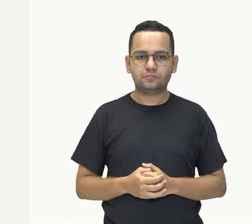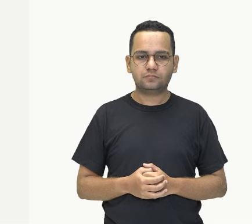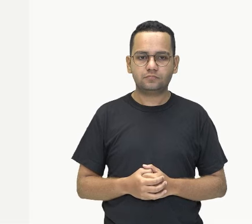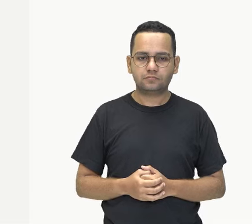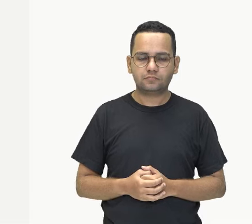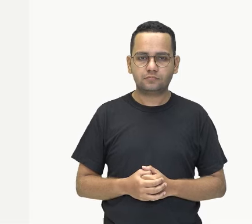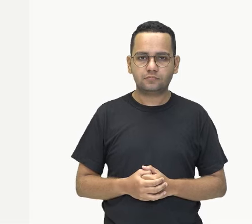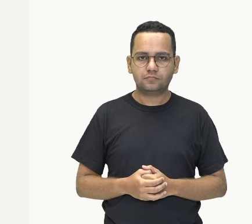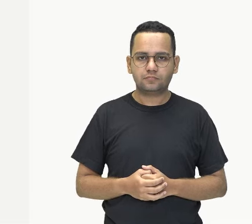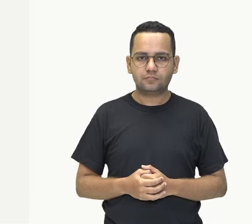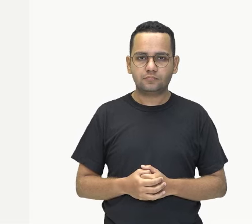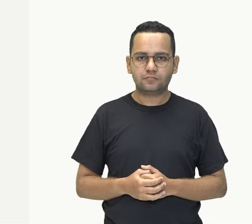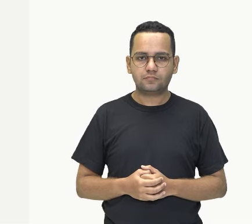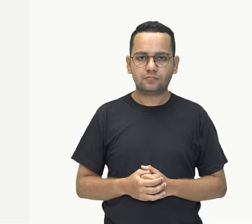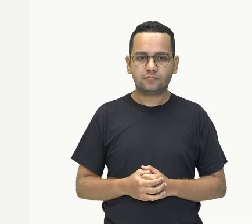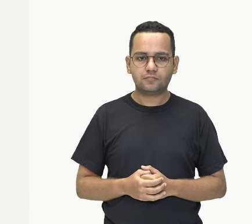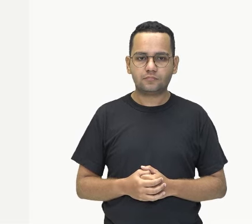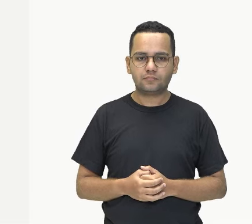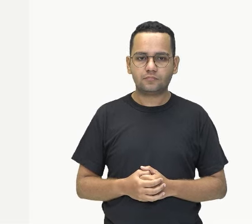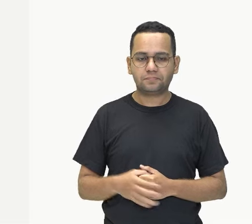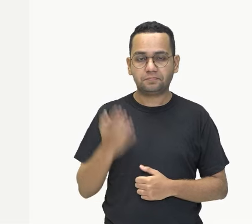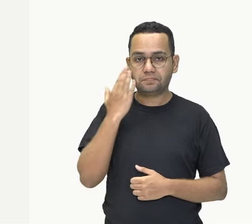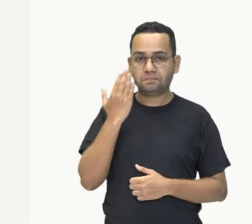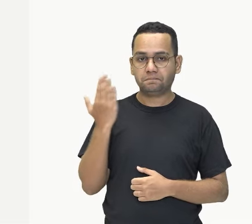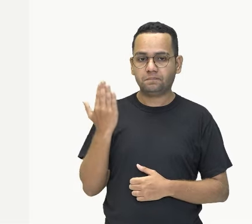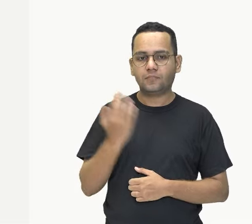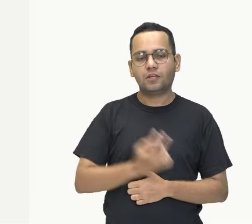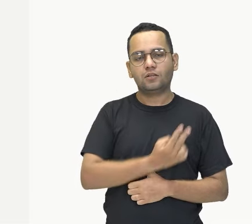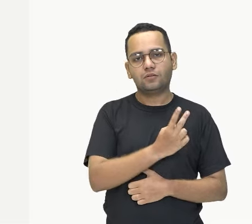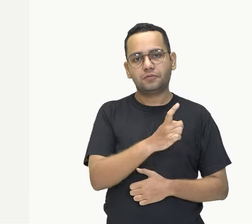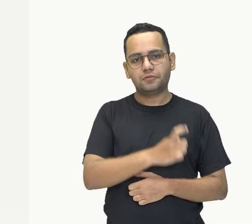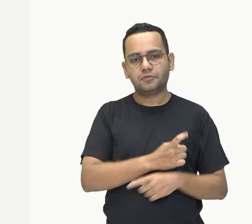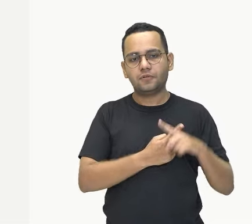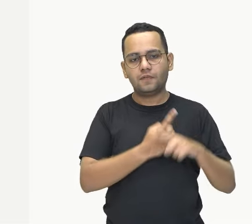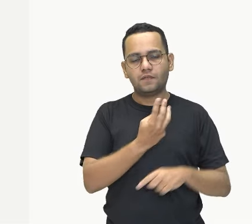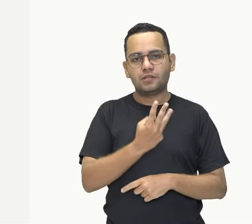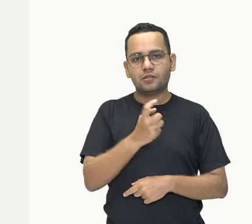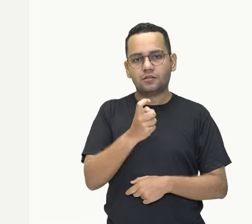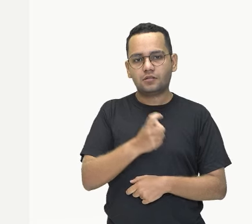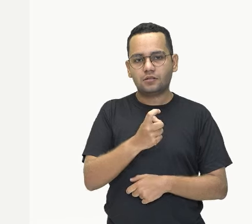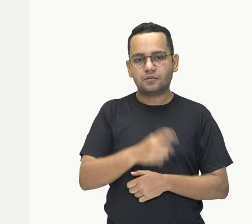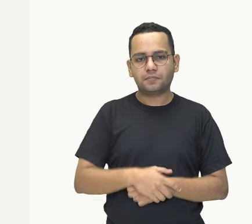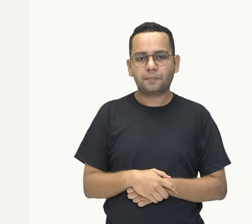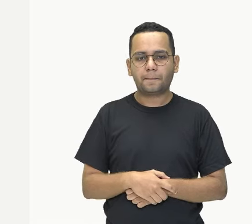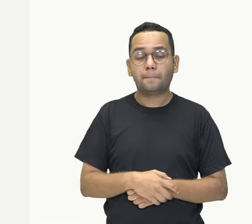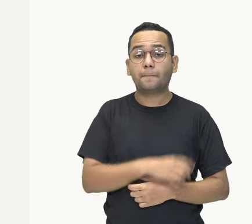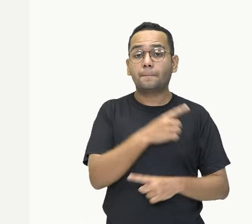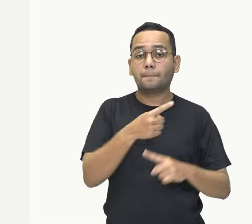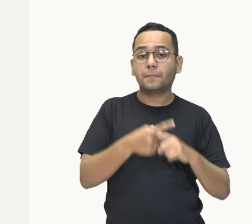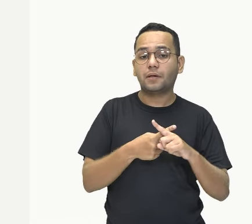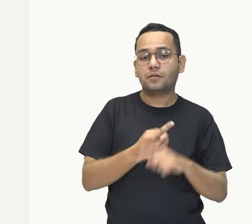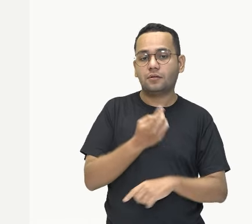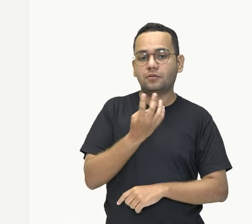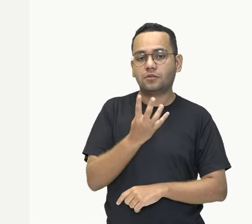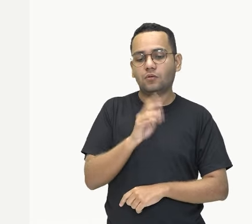2x vezes 3. X vezes 4y.